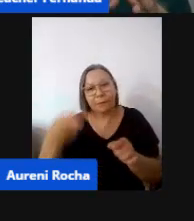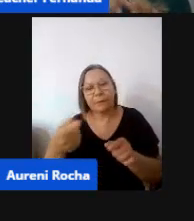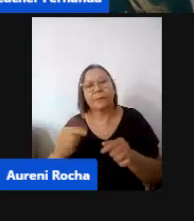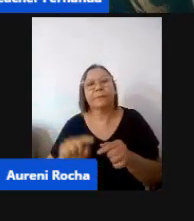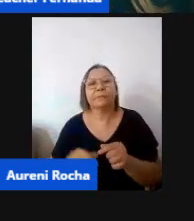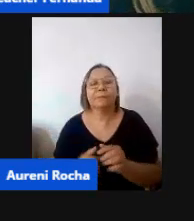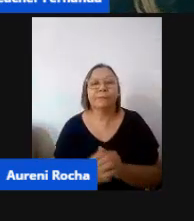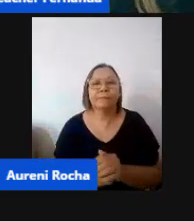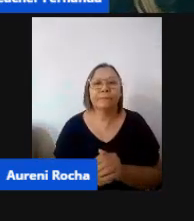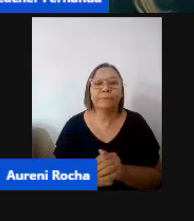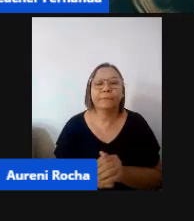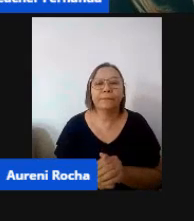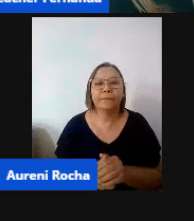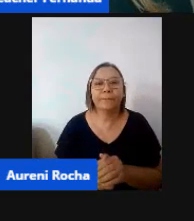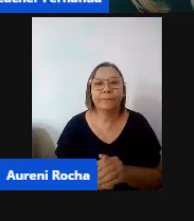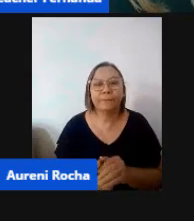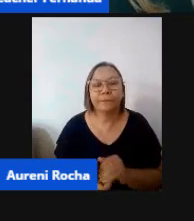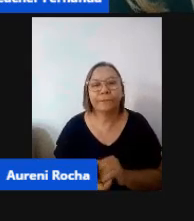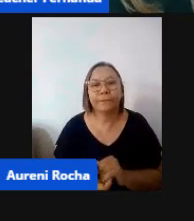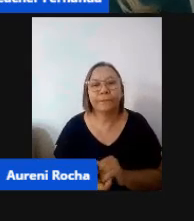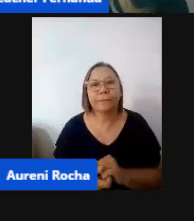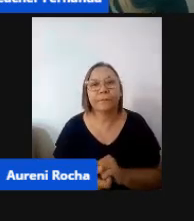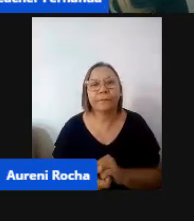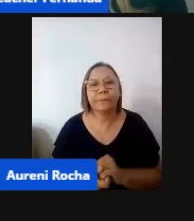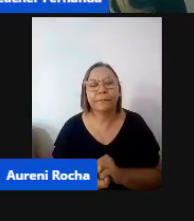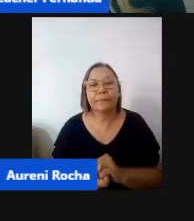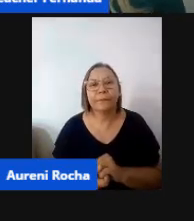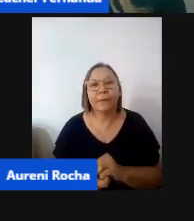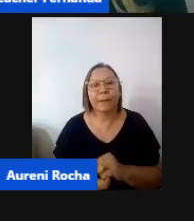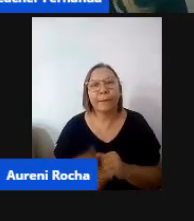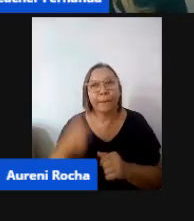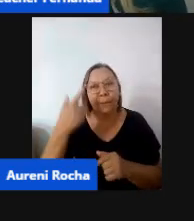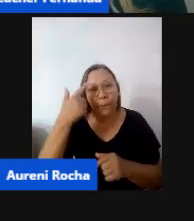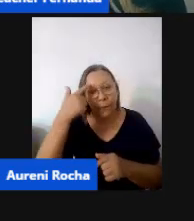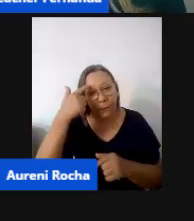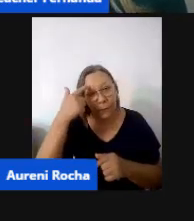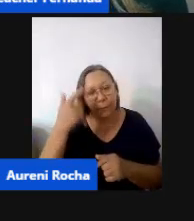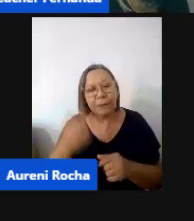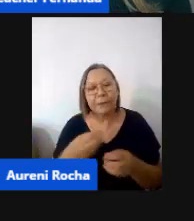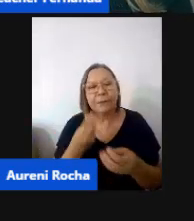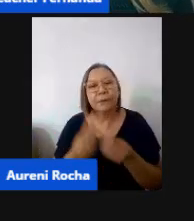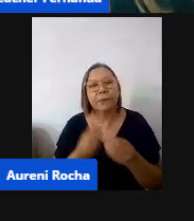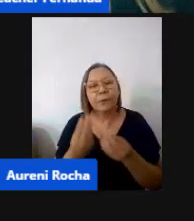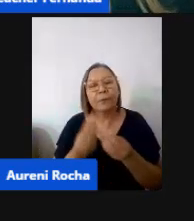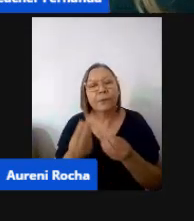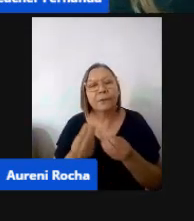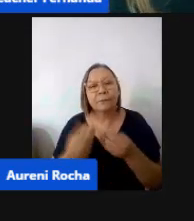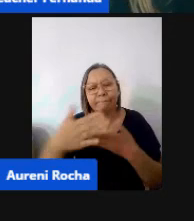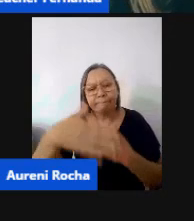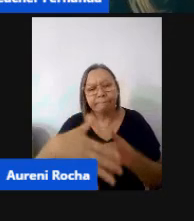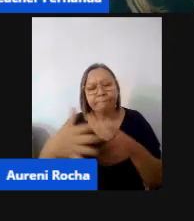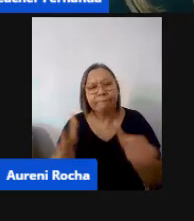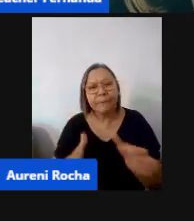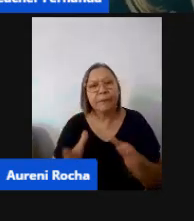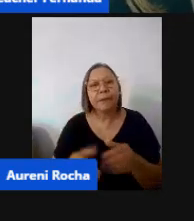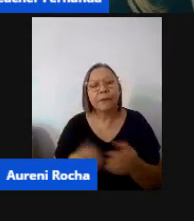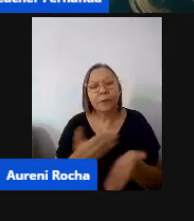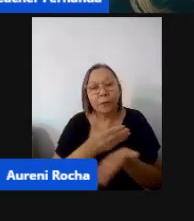e como isso refletiu na minha sala de aula? Então, eu comecei o perfil